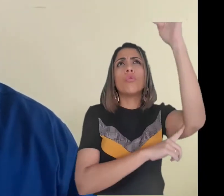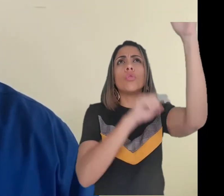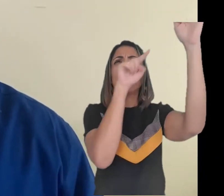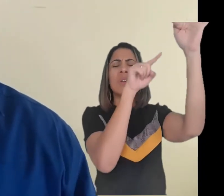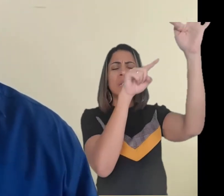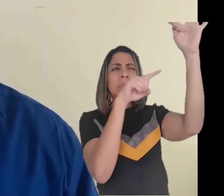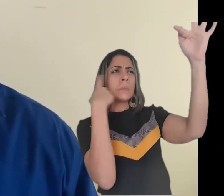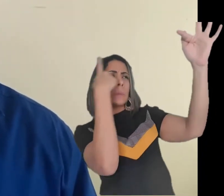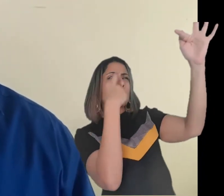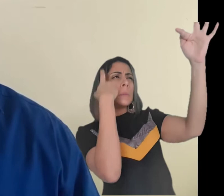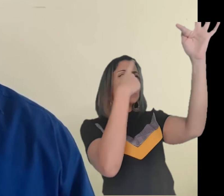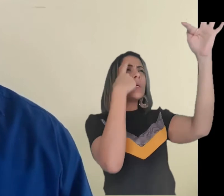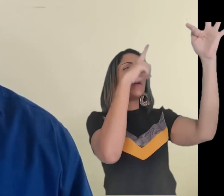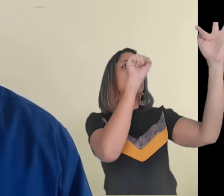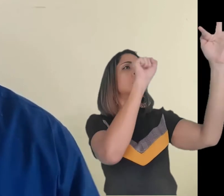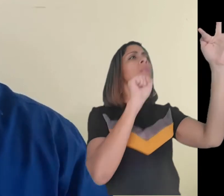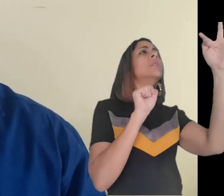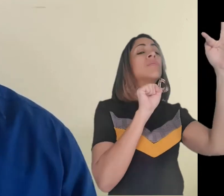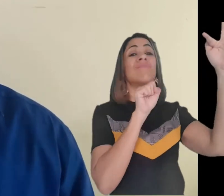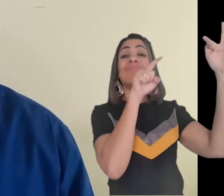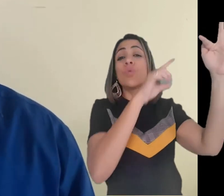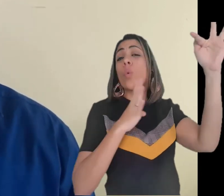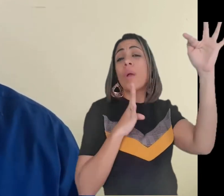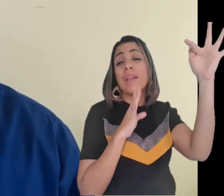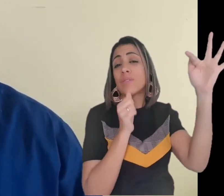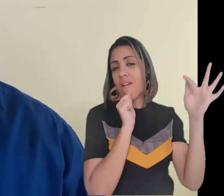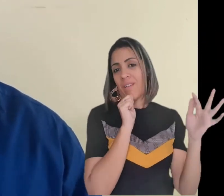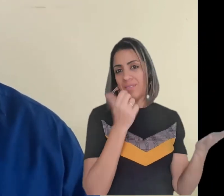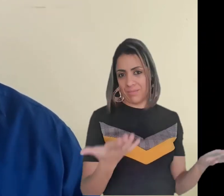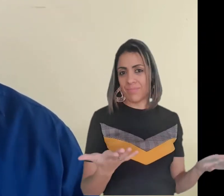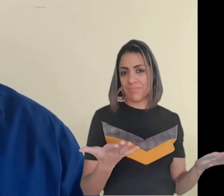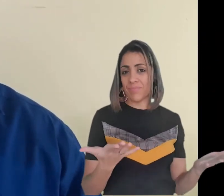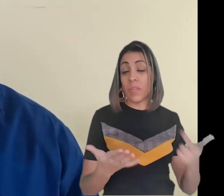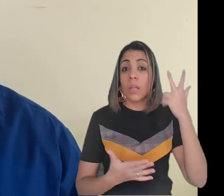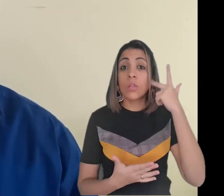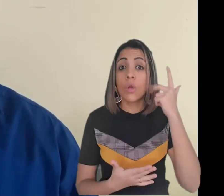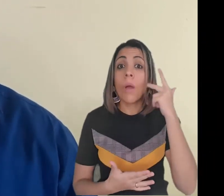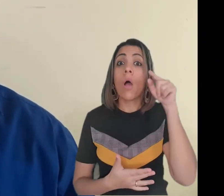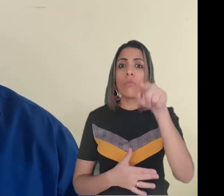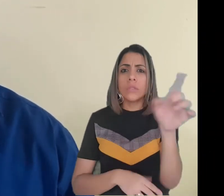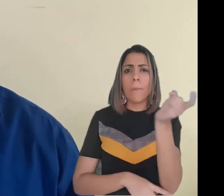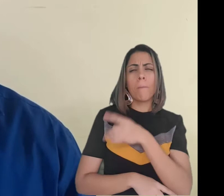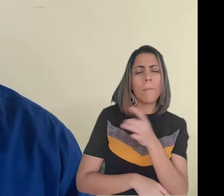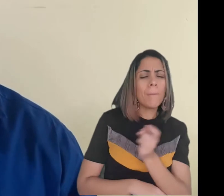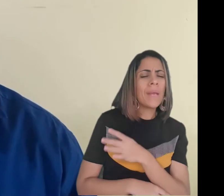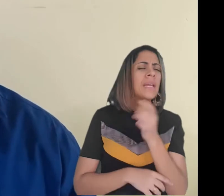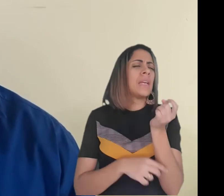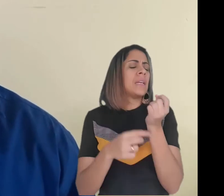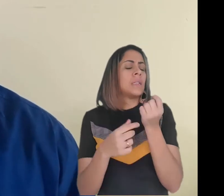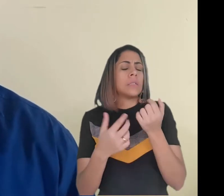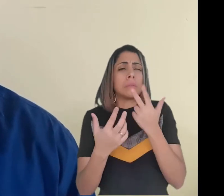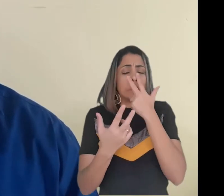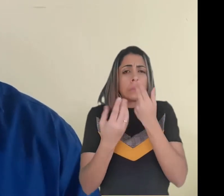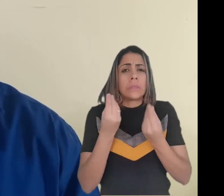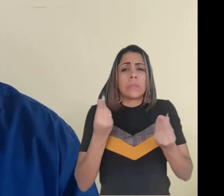terreno movediço, incerto e desconhecido. É natural termos medo e insegurança frente ao